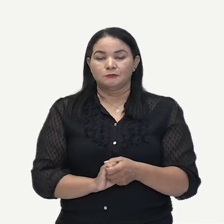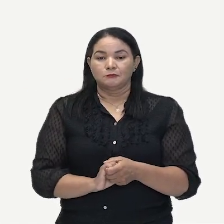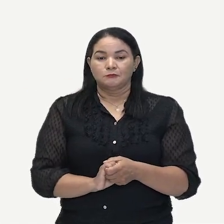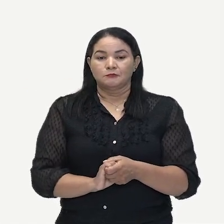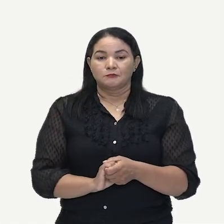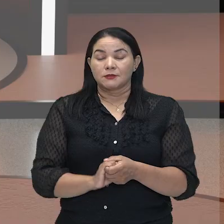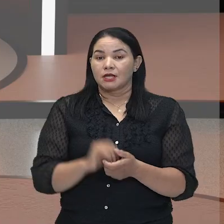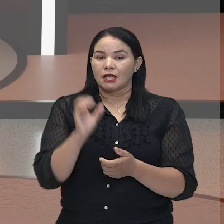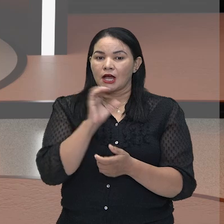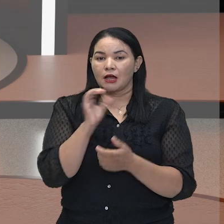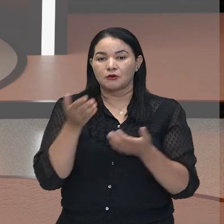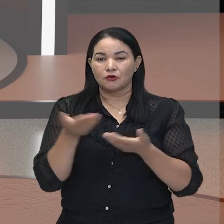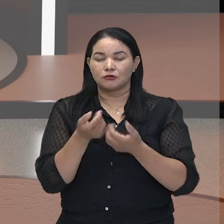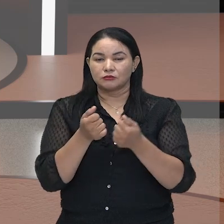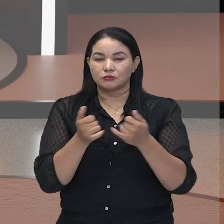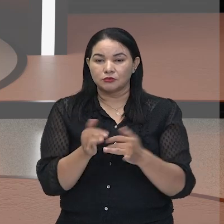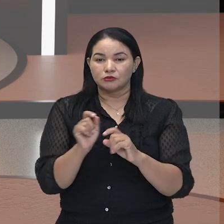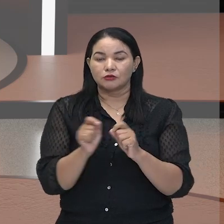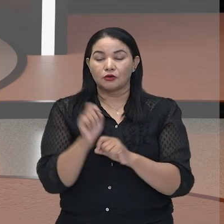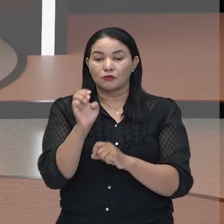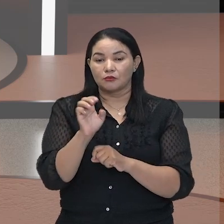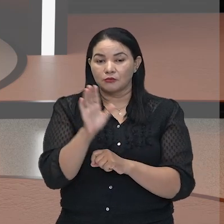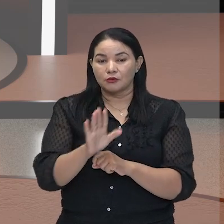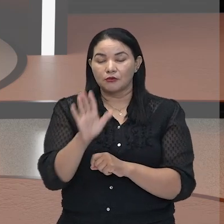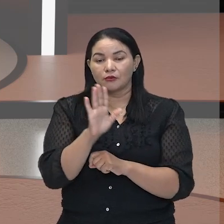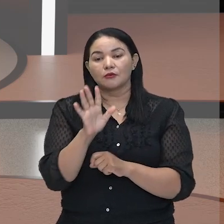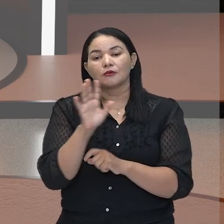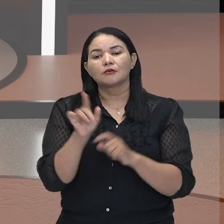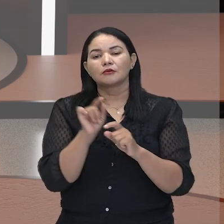aqui, rapidamente, a gente vai falar sobre a Europa